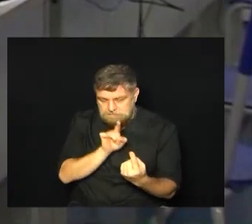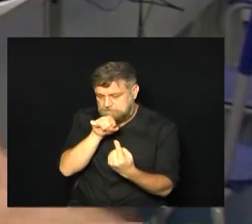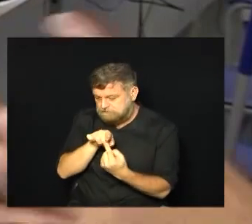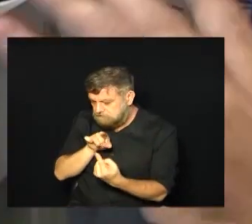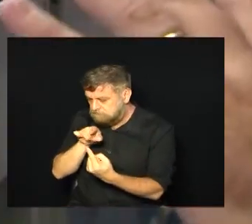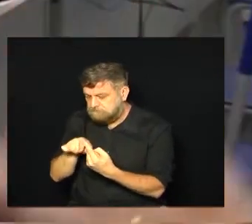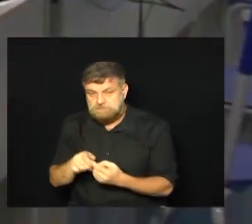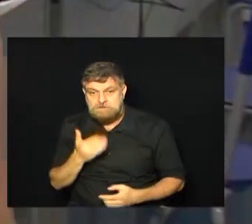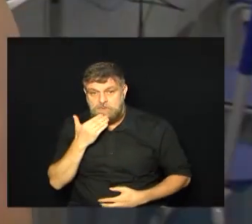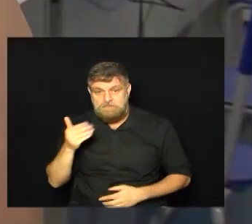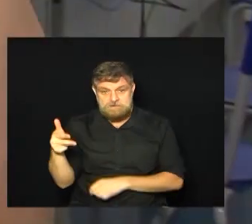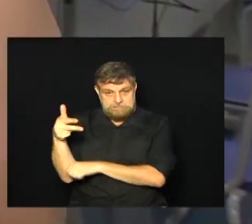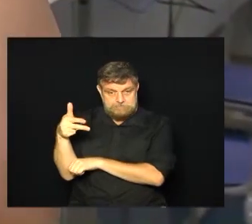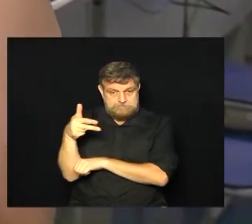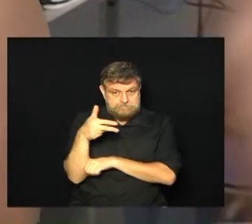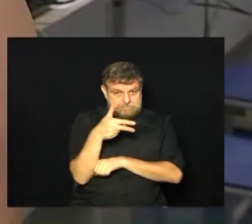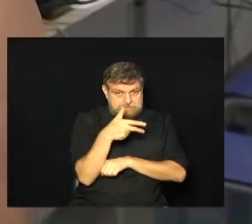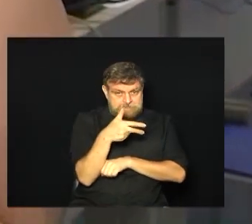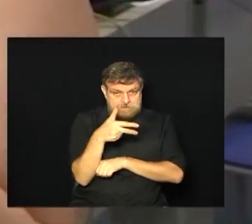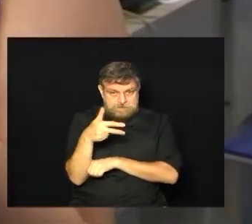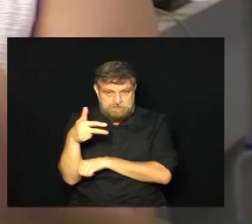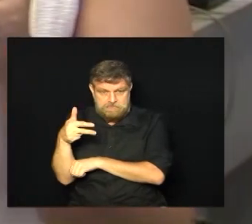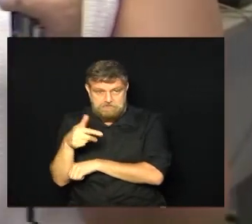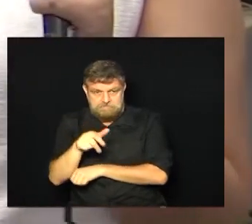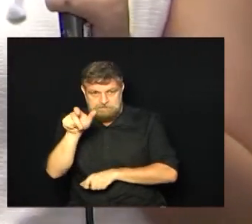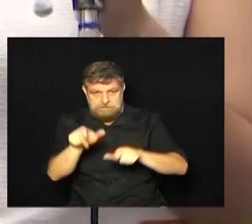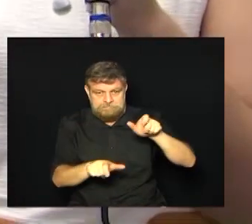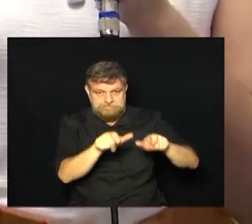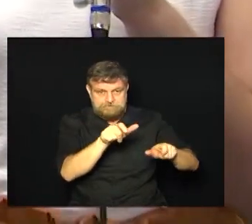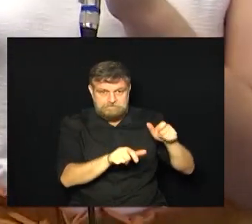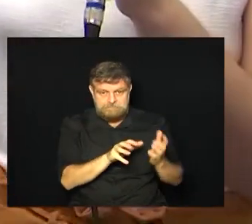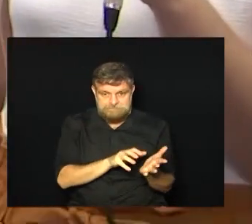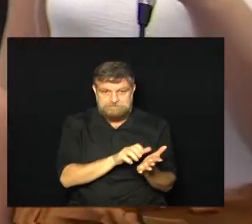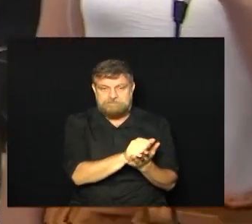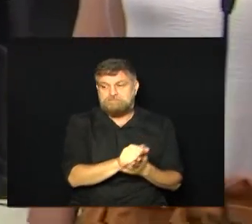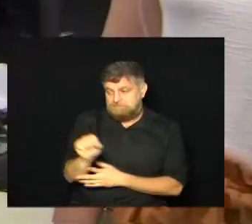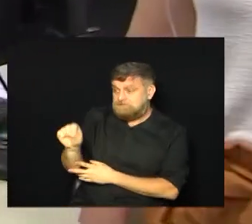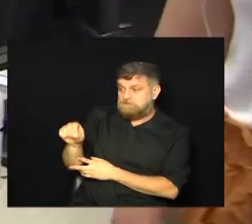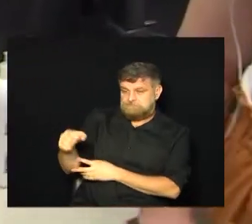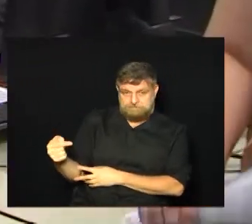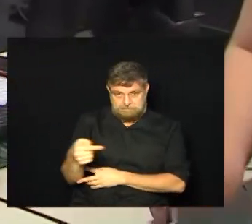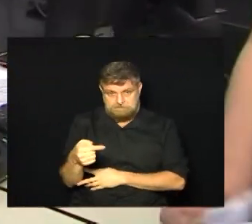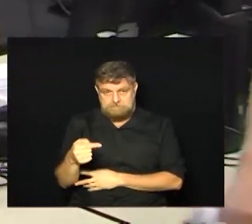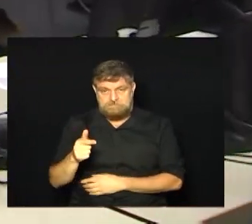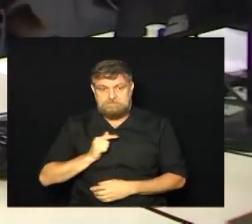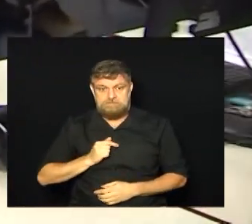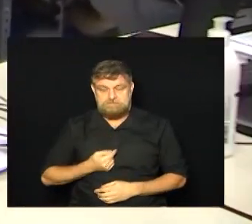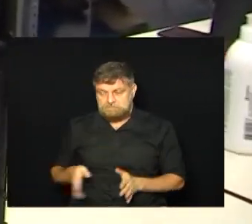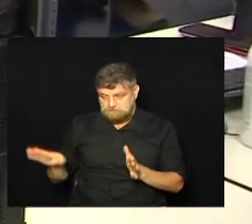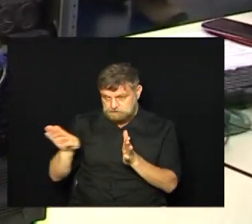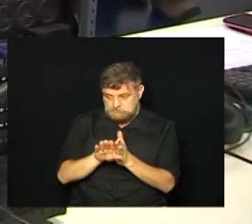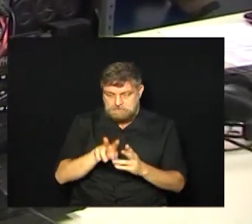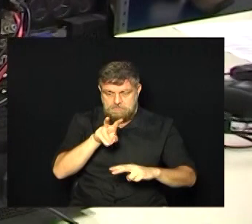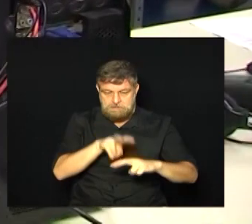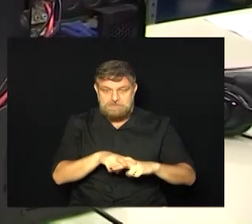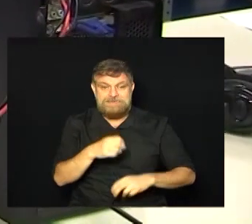para o Cristiano mostrar para a gente, essas pessoas que estão aqui estão fazendo matrícula, é isso? Sim. A matrícula é por ordem de chegada, eles pegam